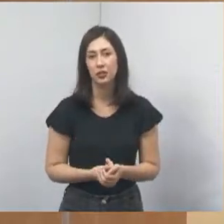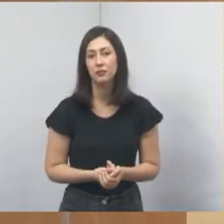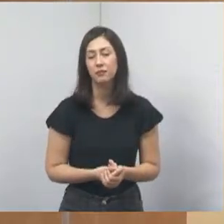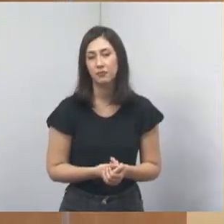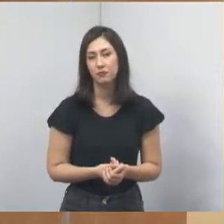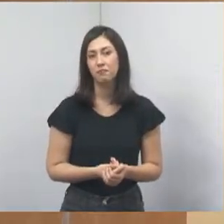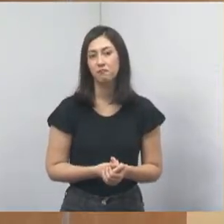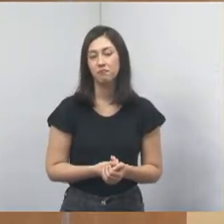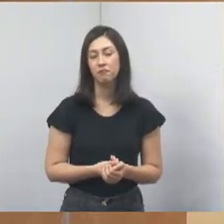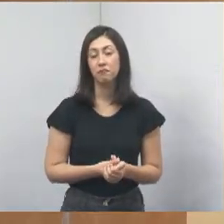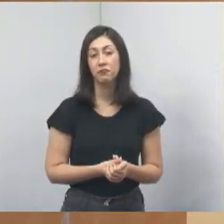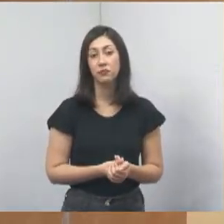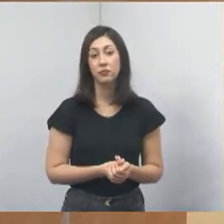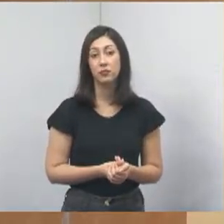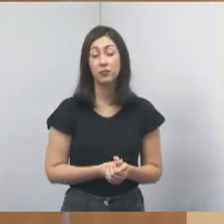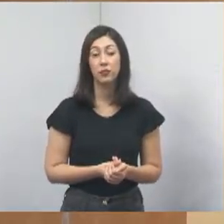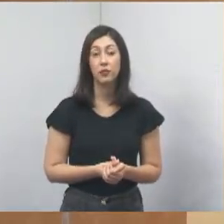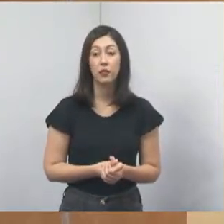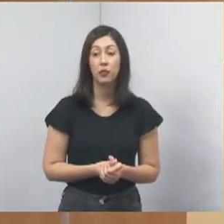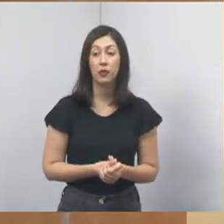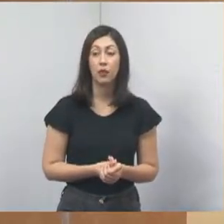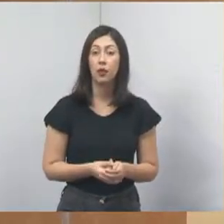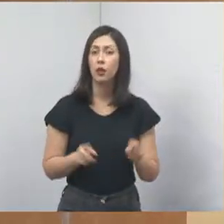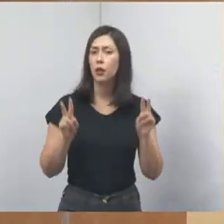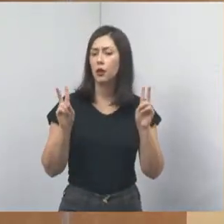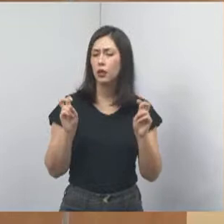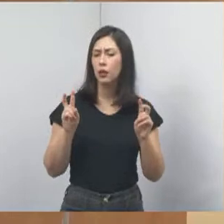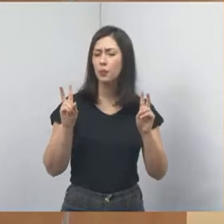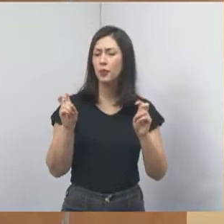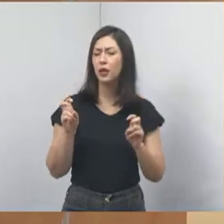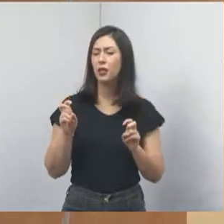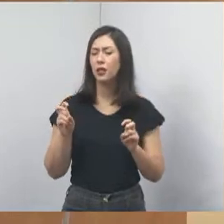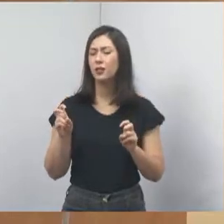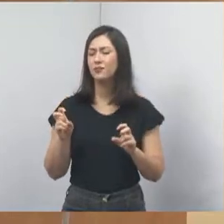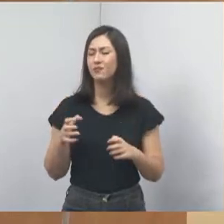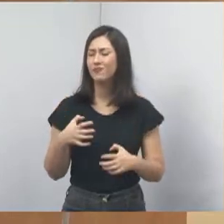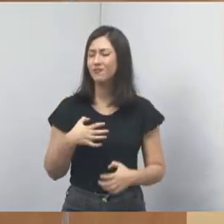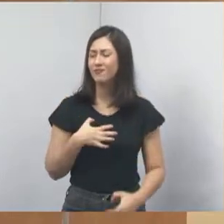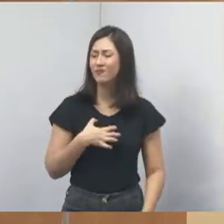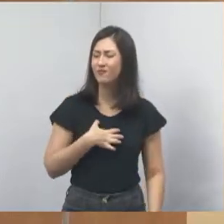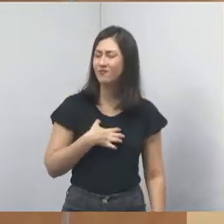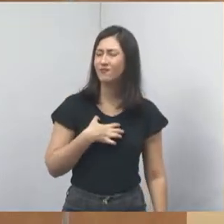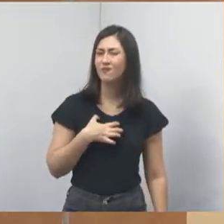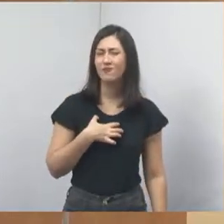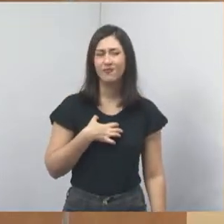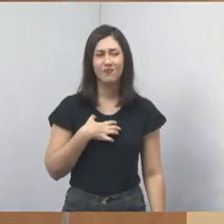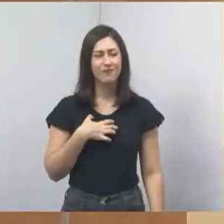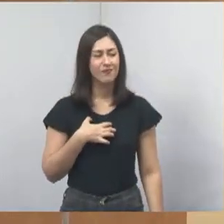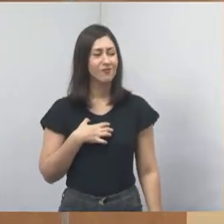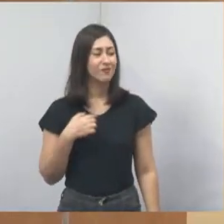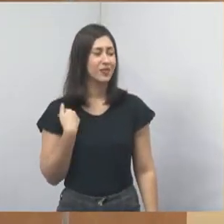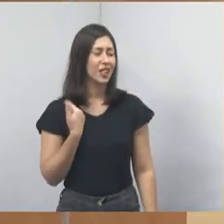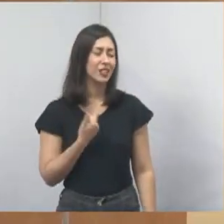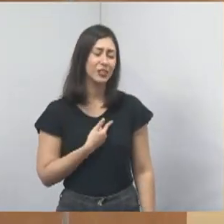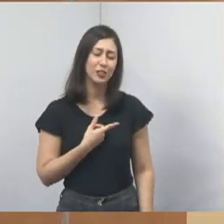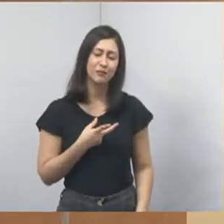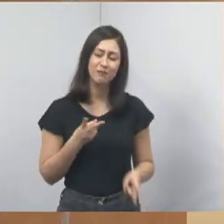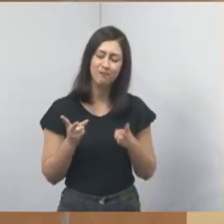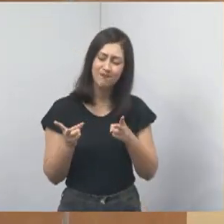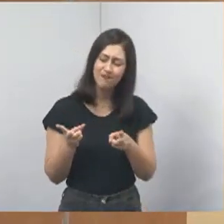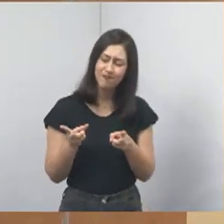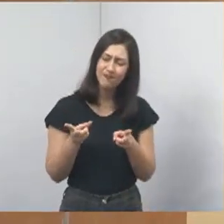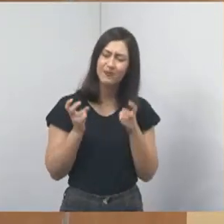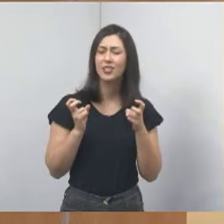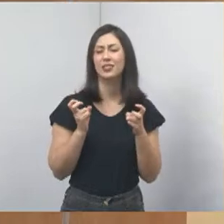âmbitos eclesiais. Então vejam, a campanha vai tocando a gente, vai mexendo com a gente, para que a gente possa